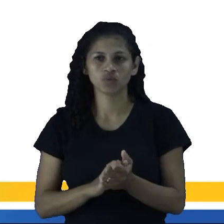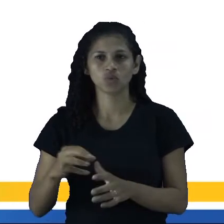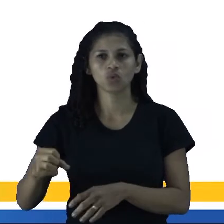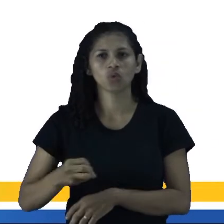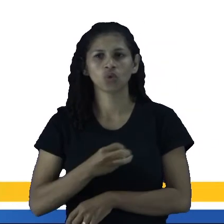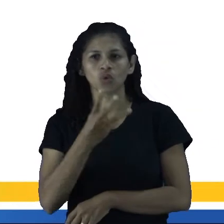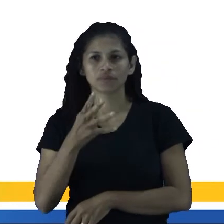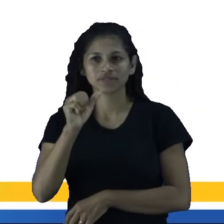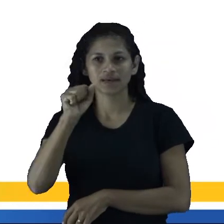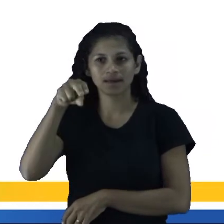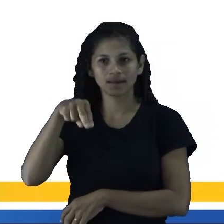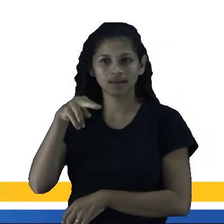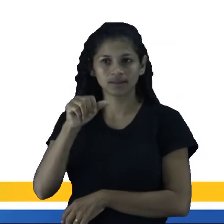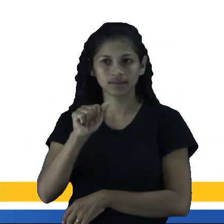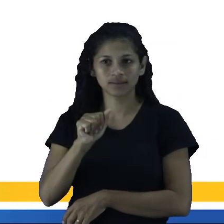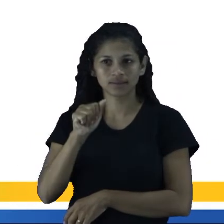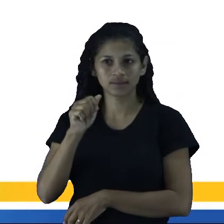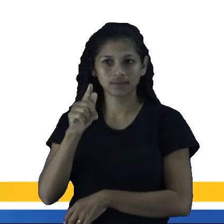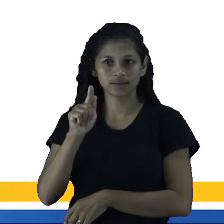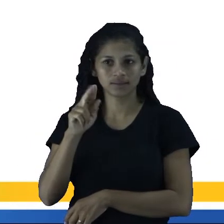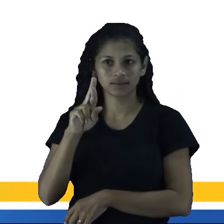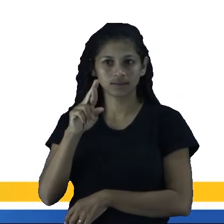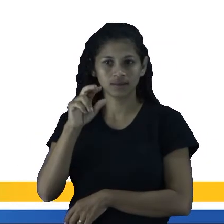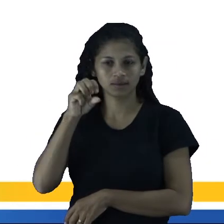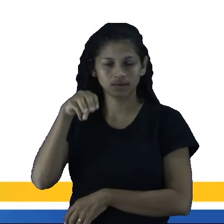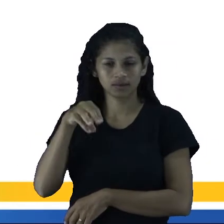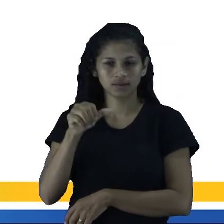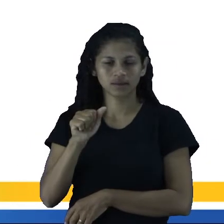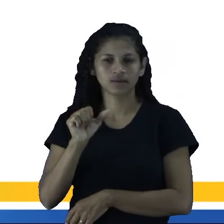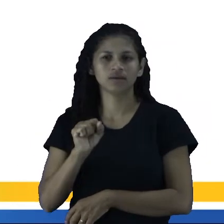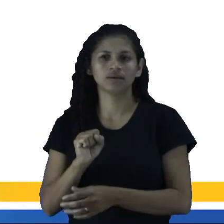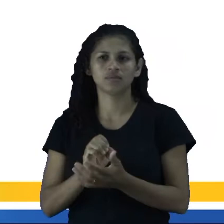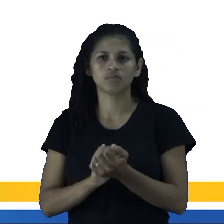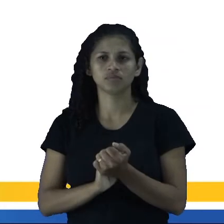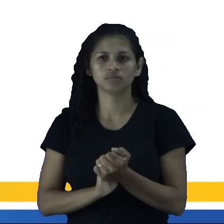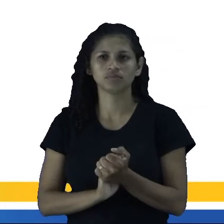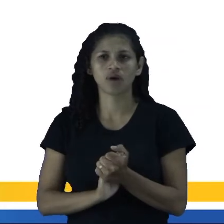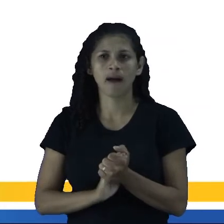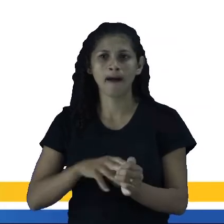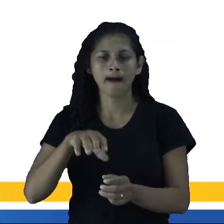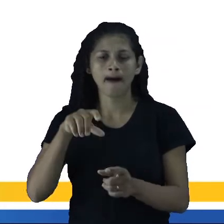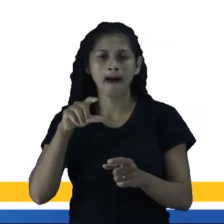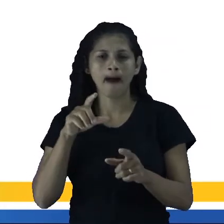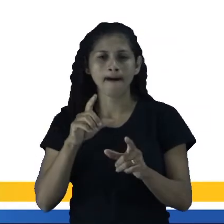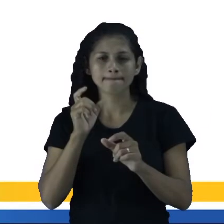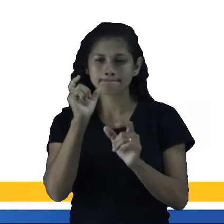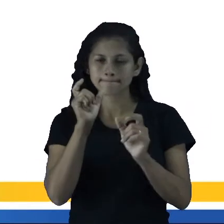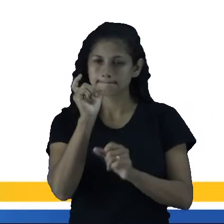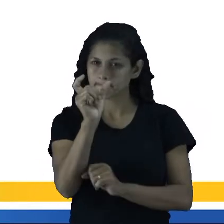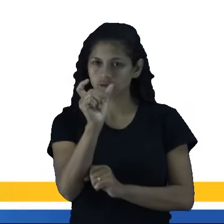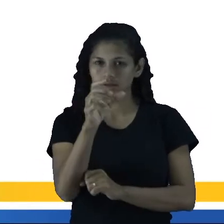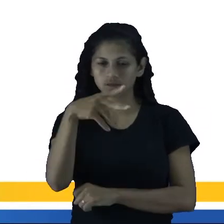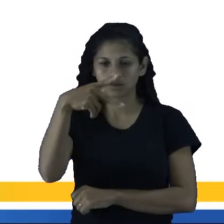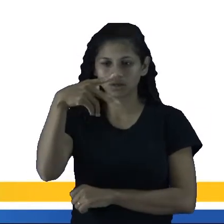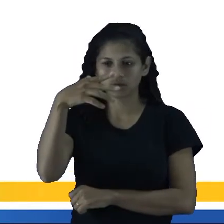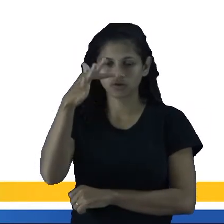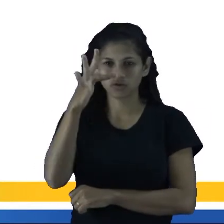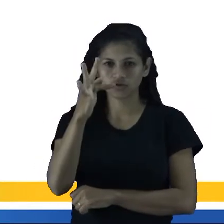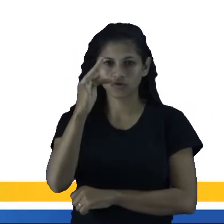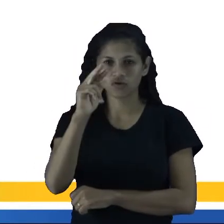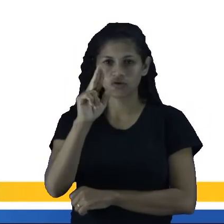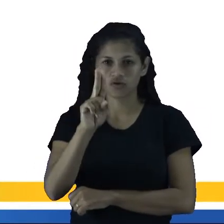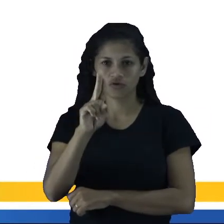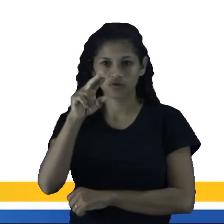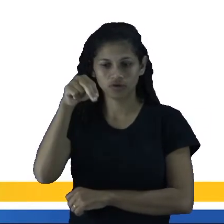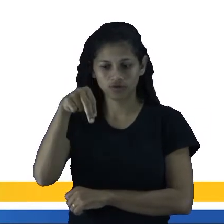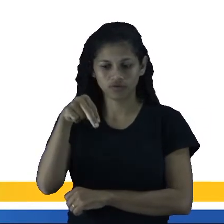Qual é o número de anagramas que existe na palavra função? Função tem quantas letras? 1, 2, 3, 4, 5,